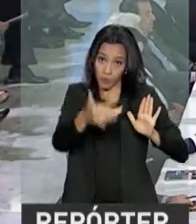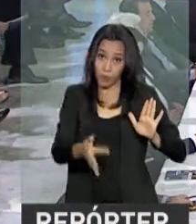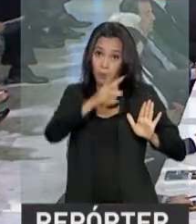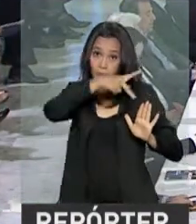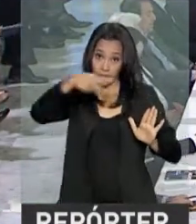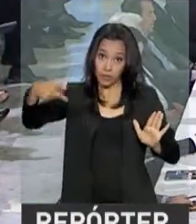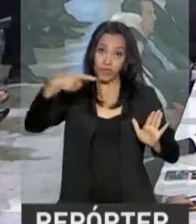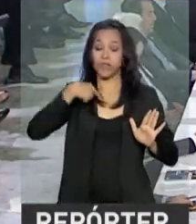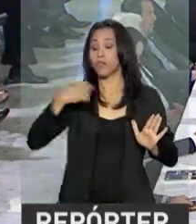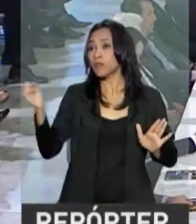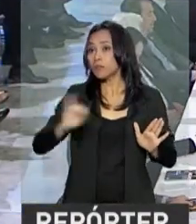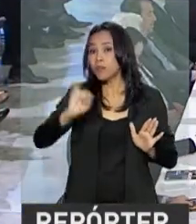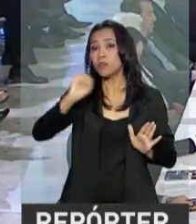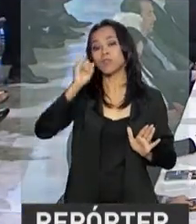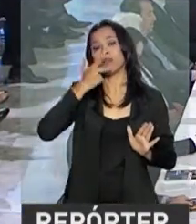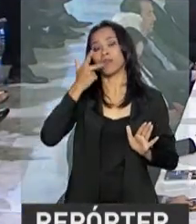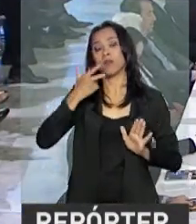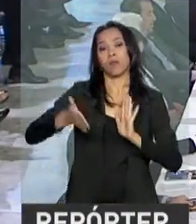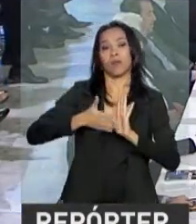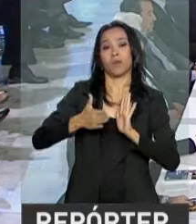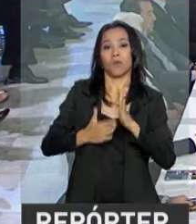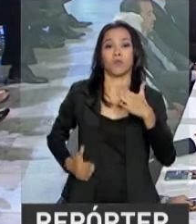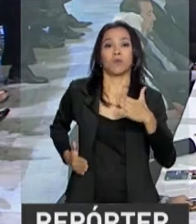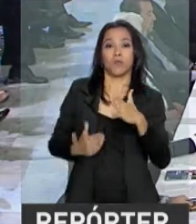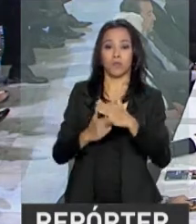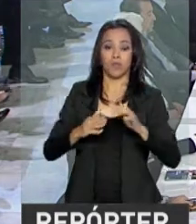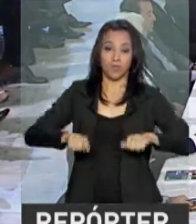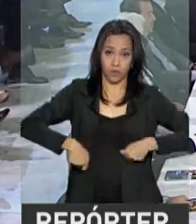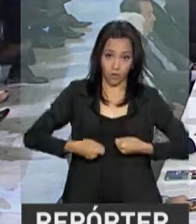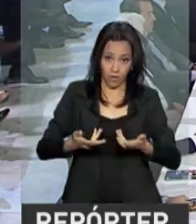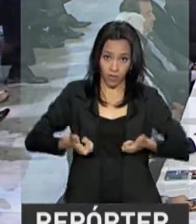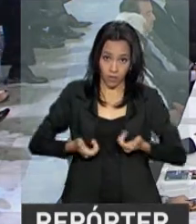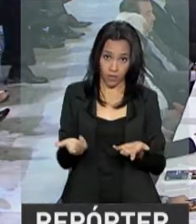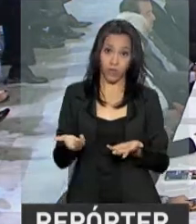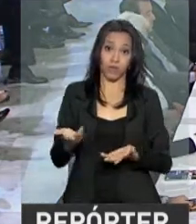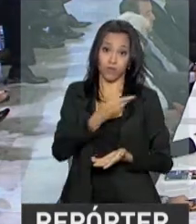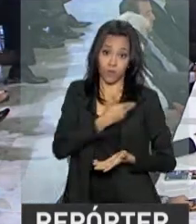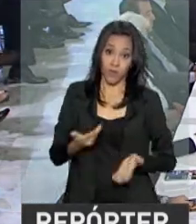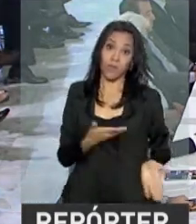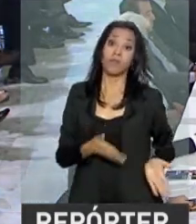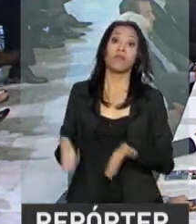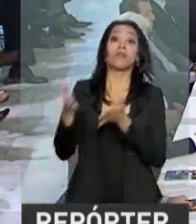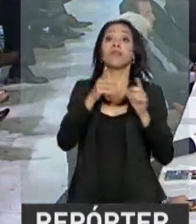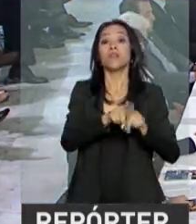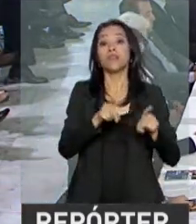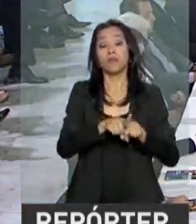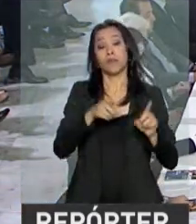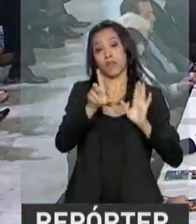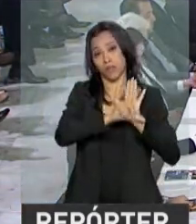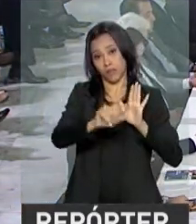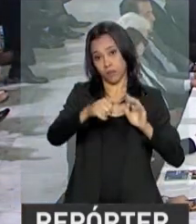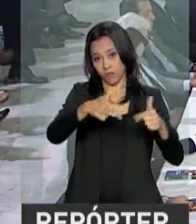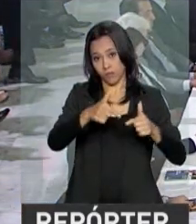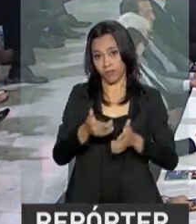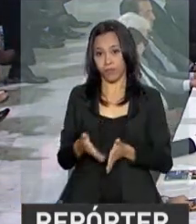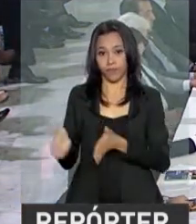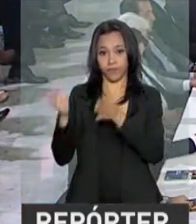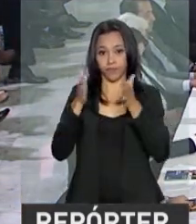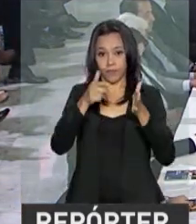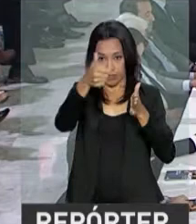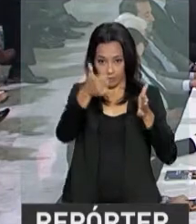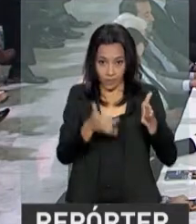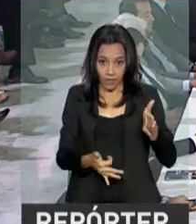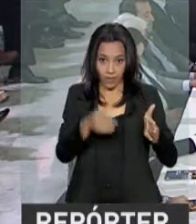ele destacou a reforma do teto dos gastos públicos ea trabalhista empregadores e empregados podem dialogar